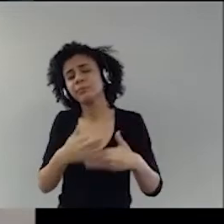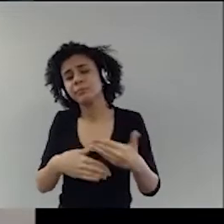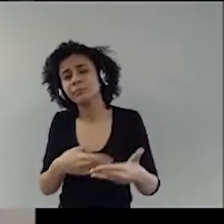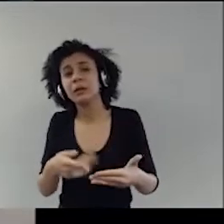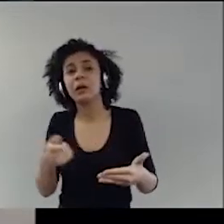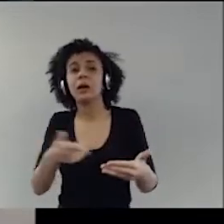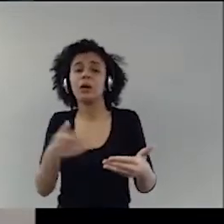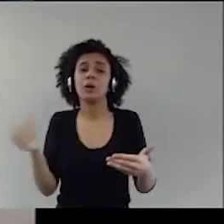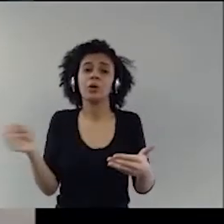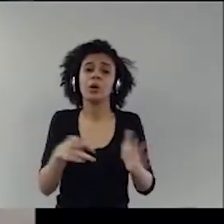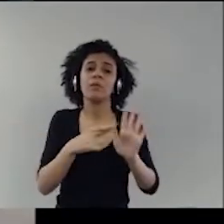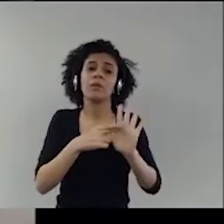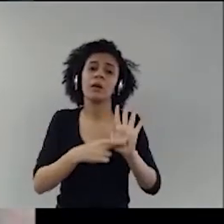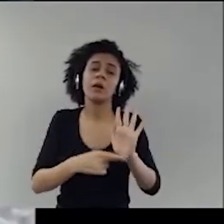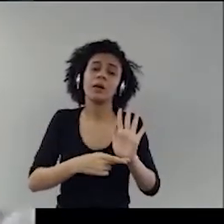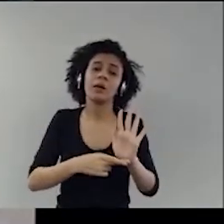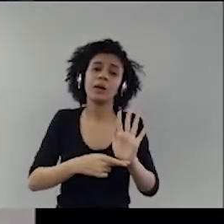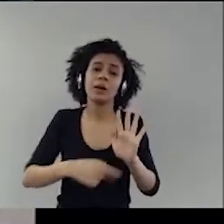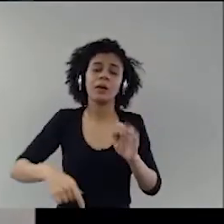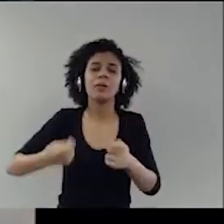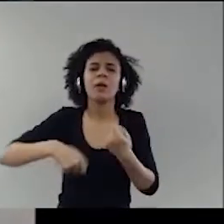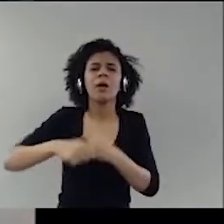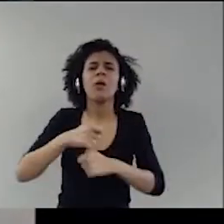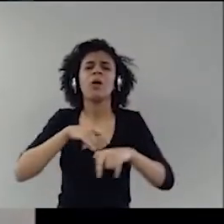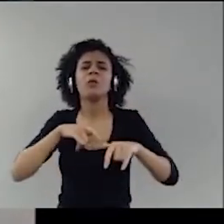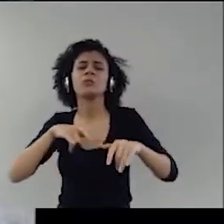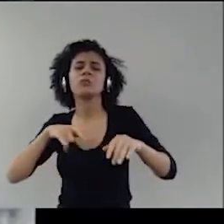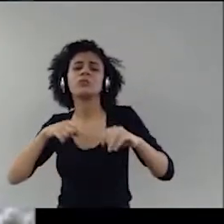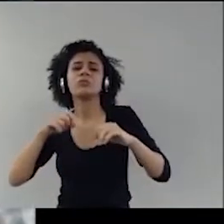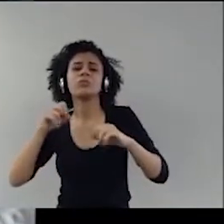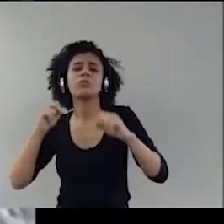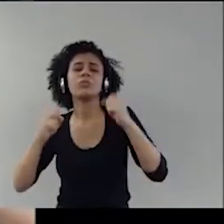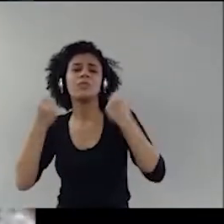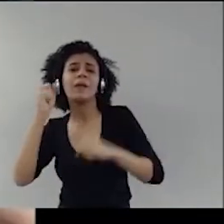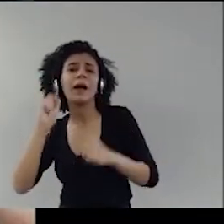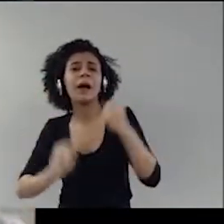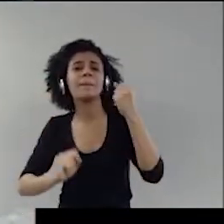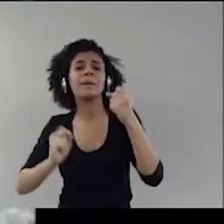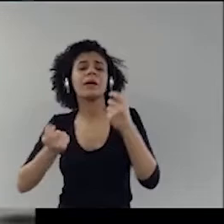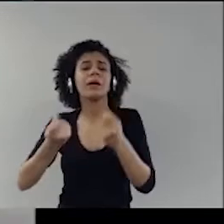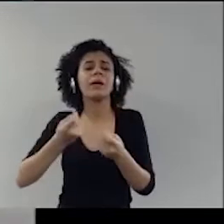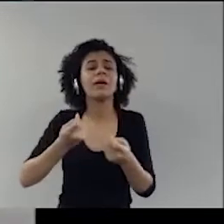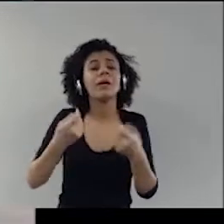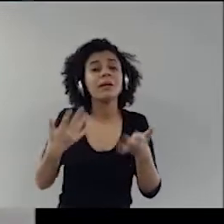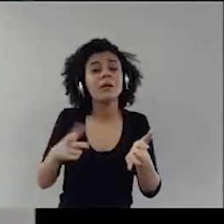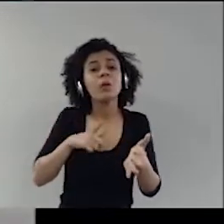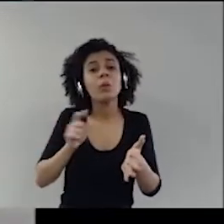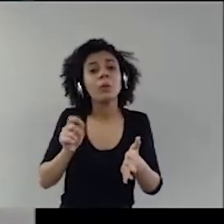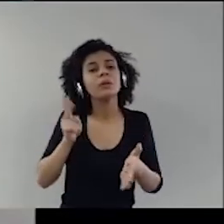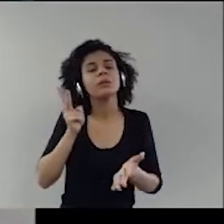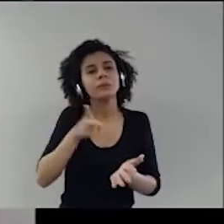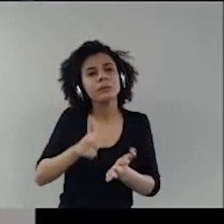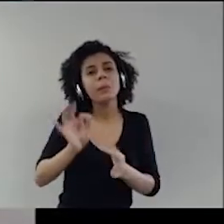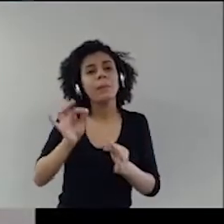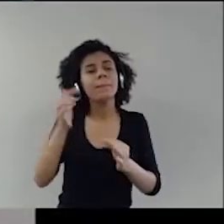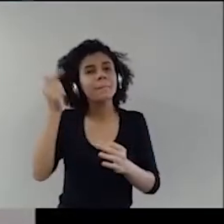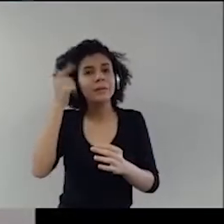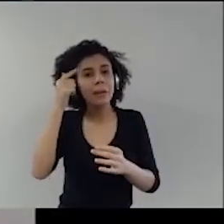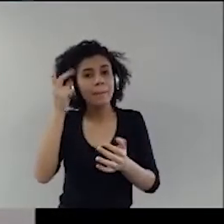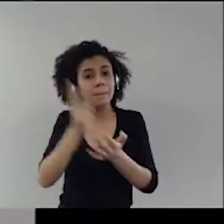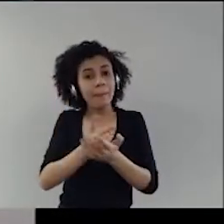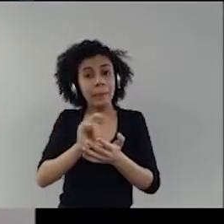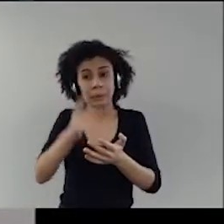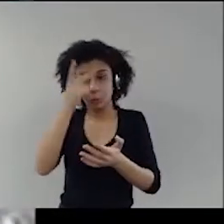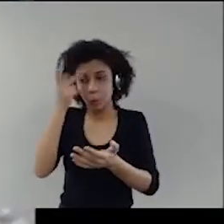uma nova regra de mercado, e essa regra de mercado econômico atende sempre a mesma filosofia, lei de oferta e